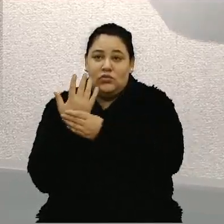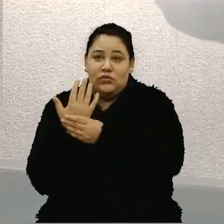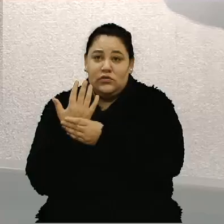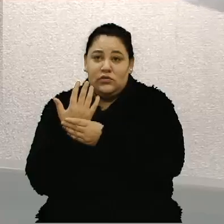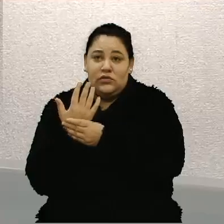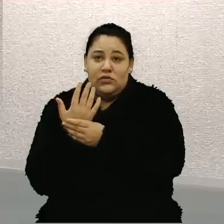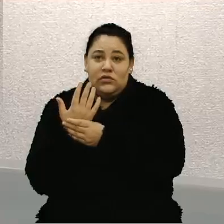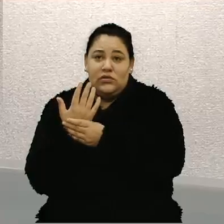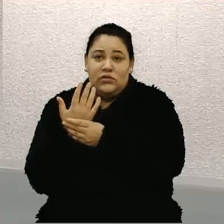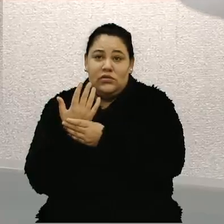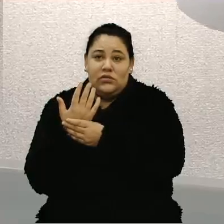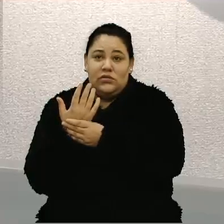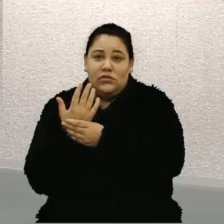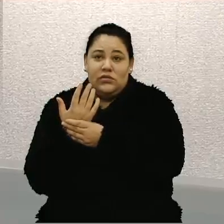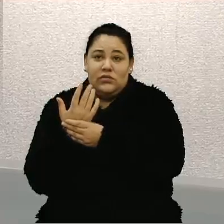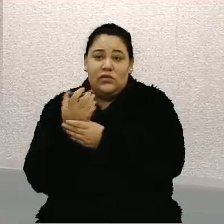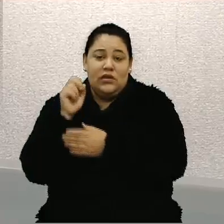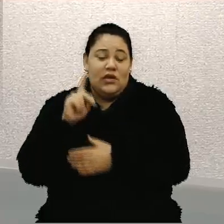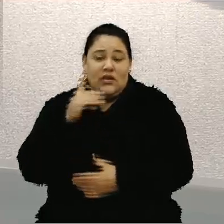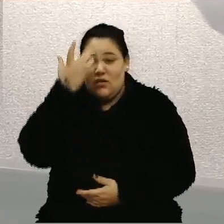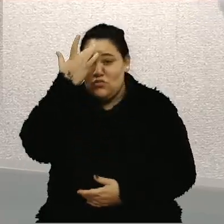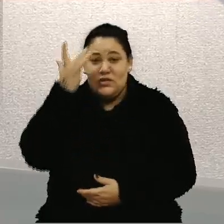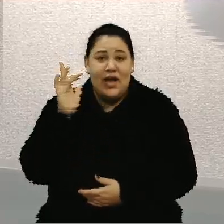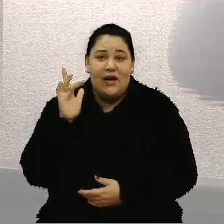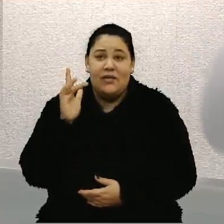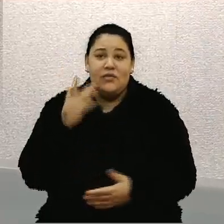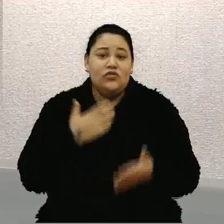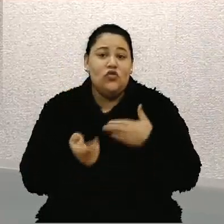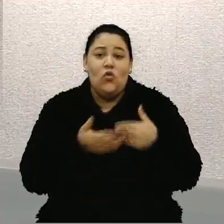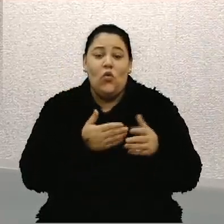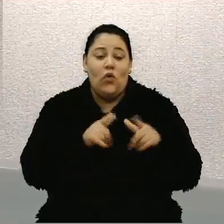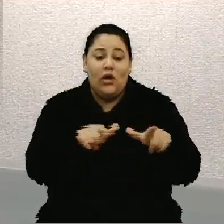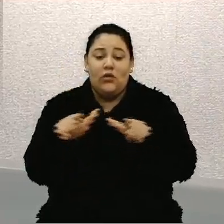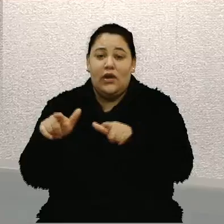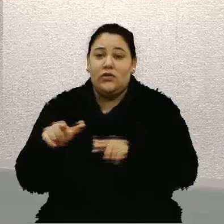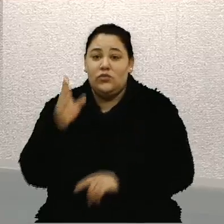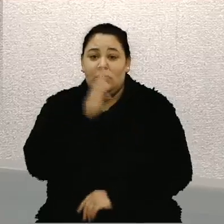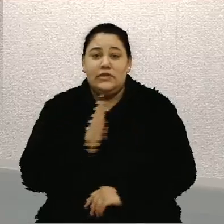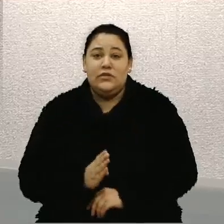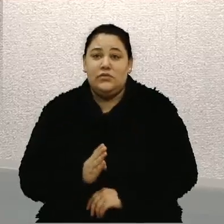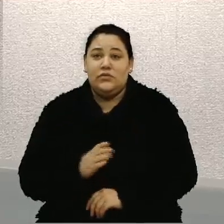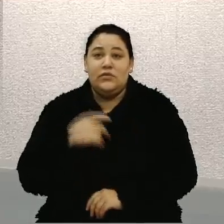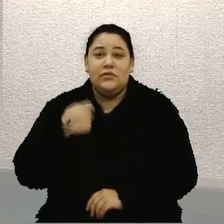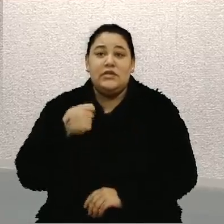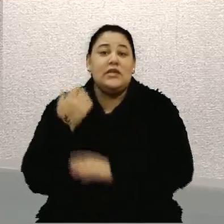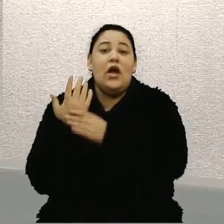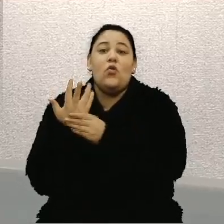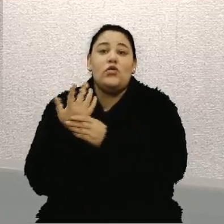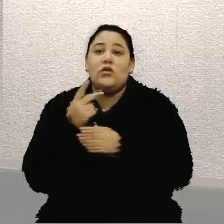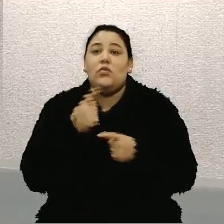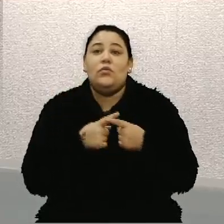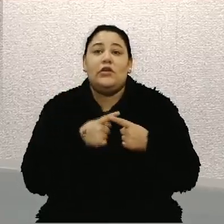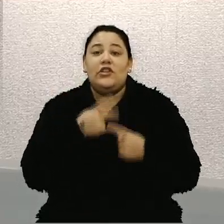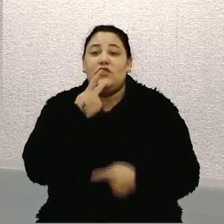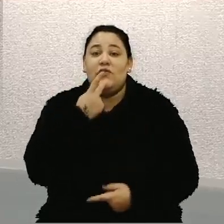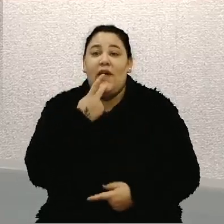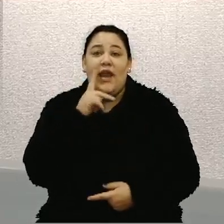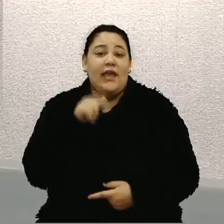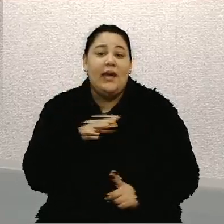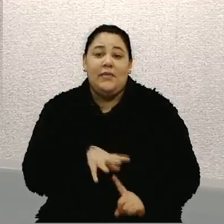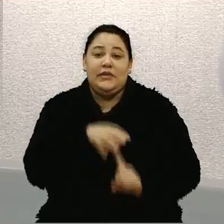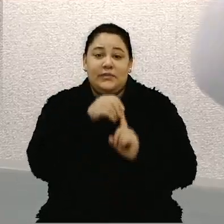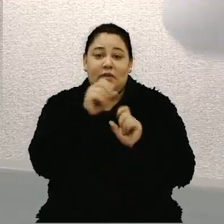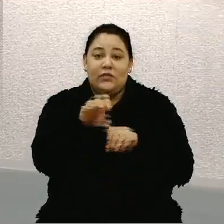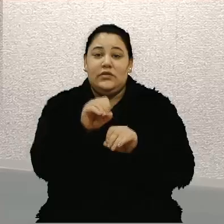da Universidade do Piauí, da Federal de Brasília, pode ser de qualquer lugar do Brasil, não precisa ser da URGS aqui, porque a gente fala na URGS porque é uma referência em